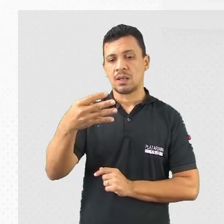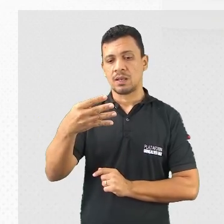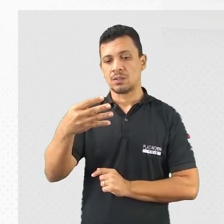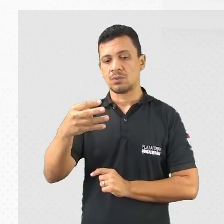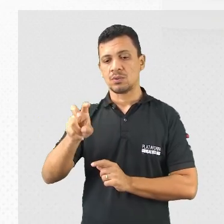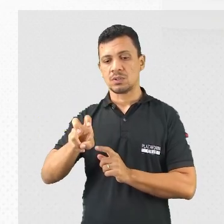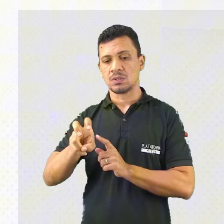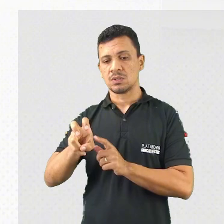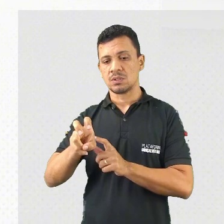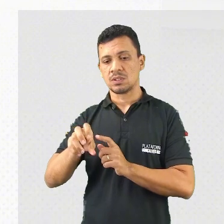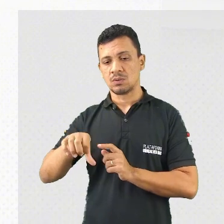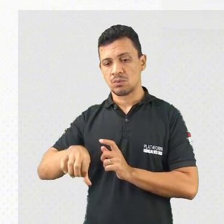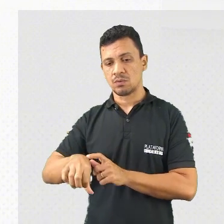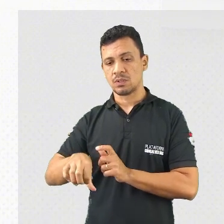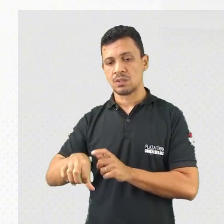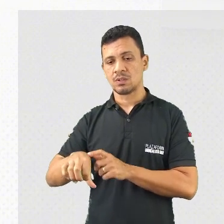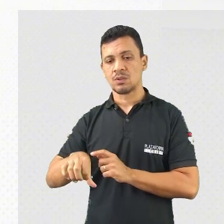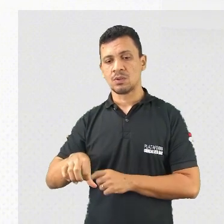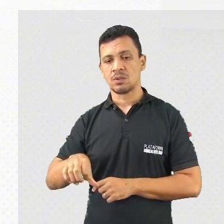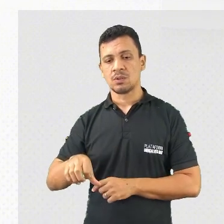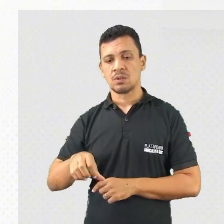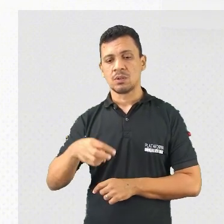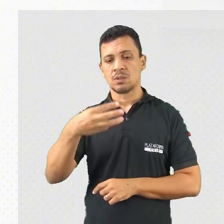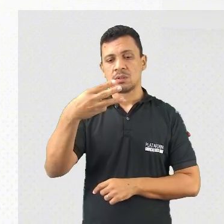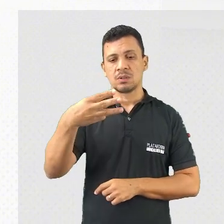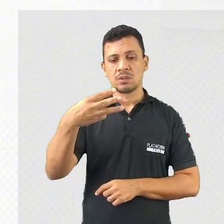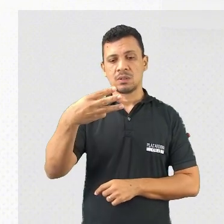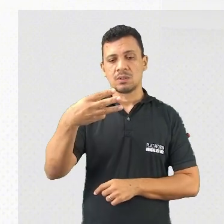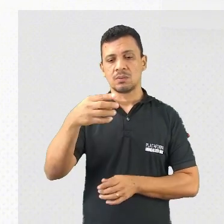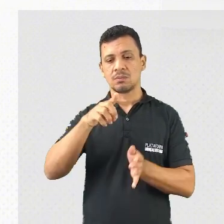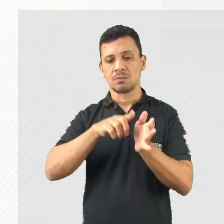tira 5, fica 9. R$